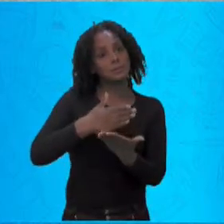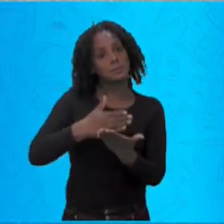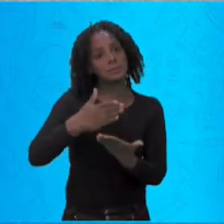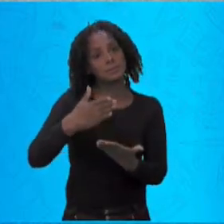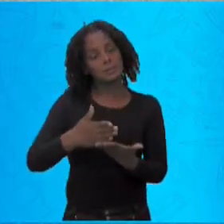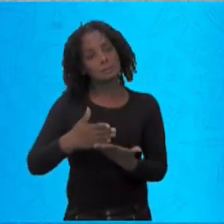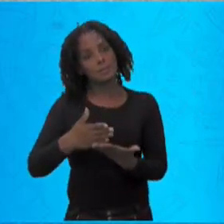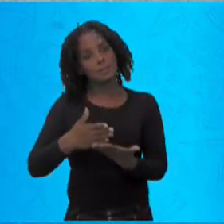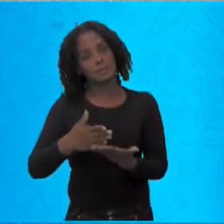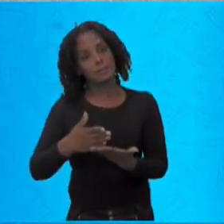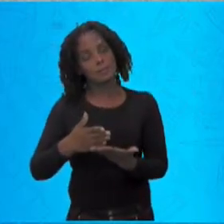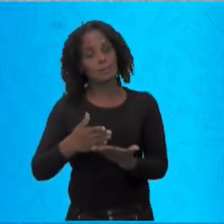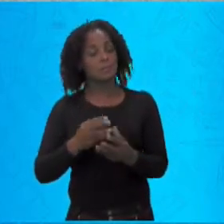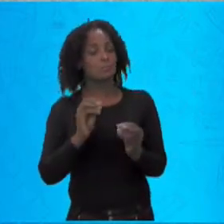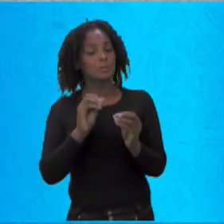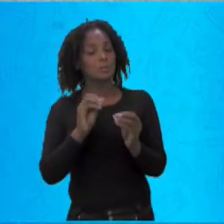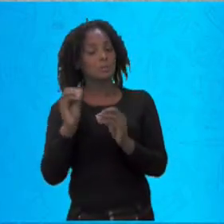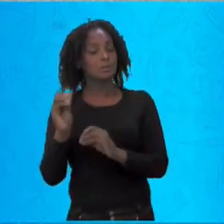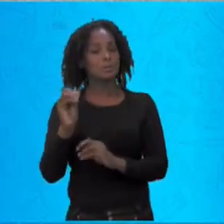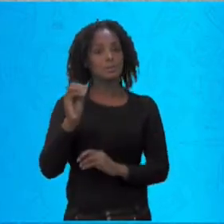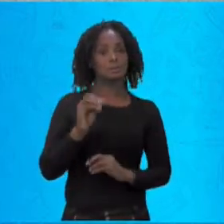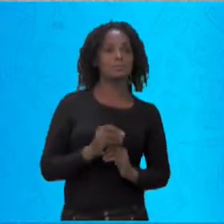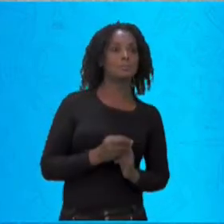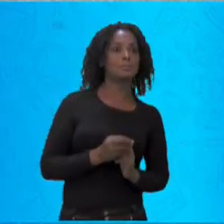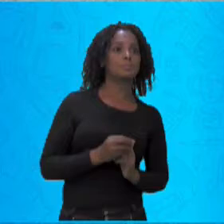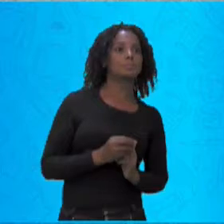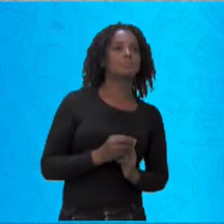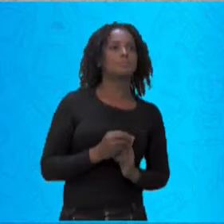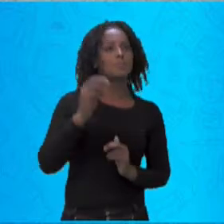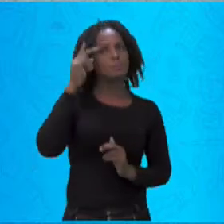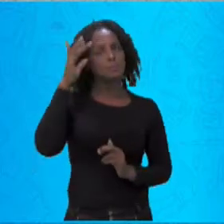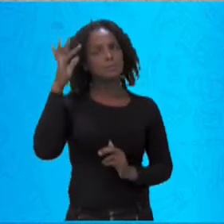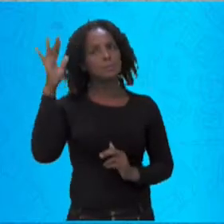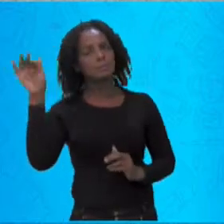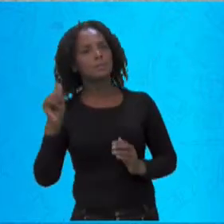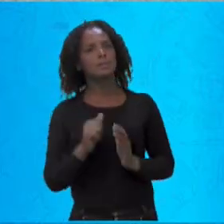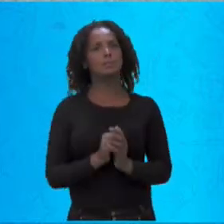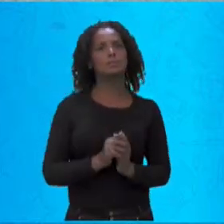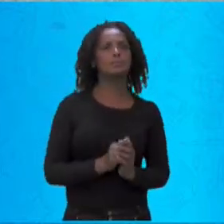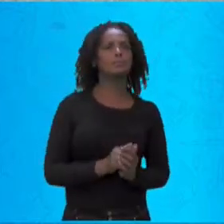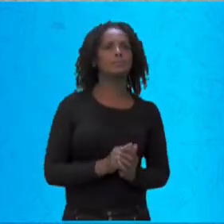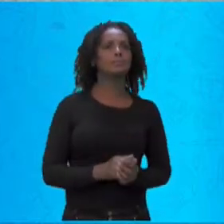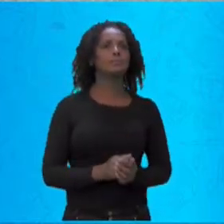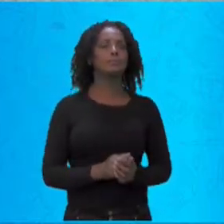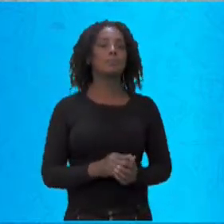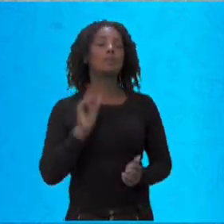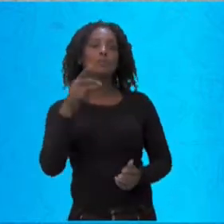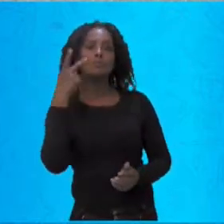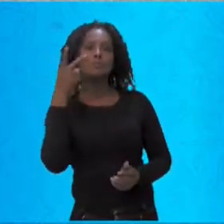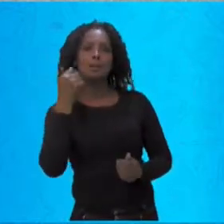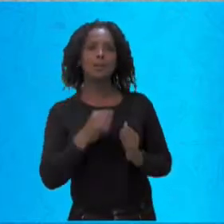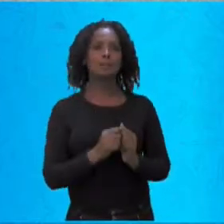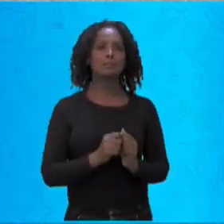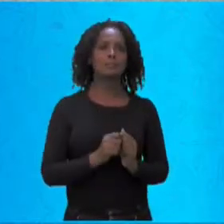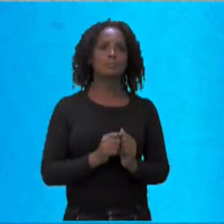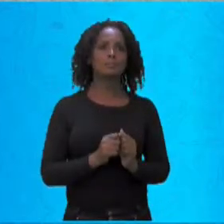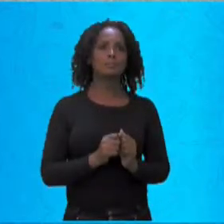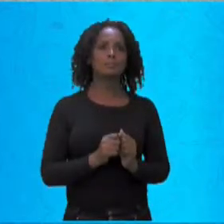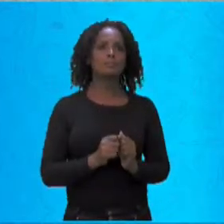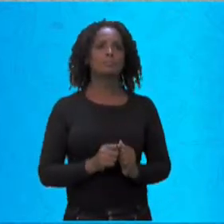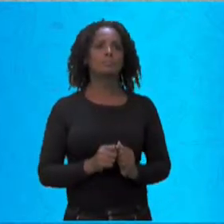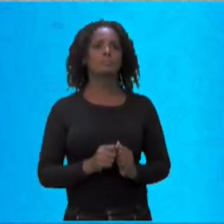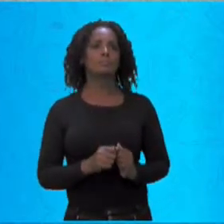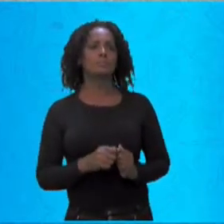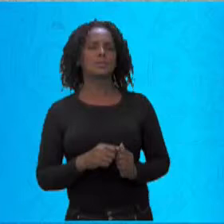indicar mudança de pensamento. Preste atenção nessa frase. Se eu falar assim: gosto de